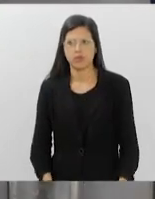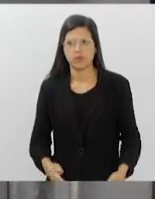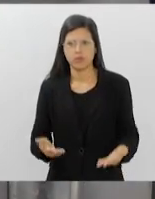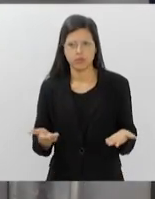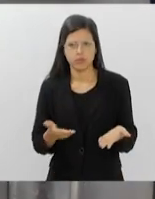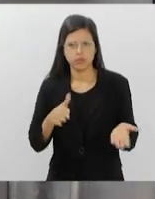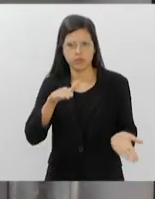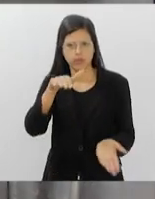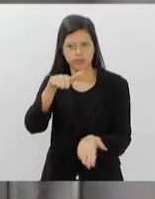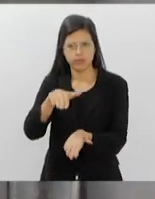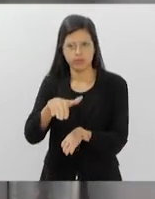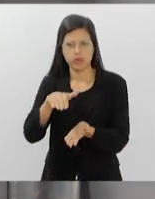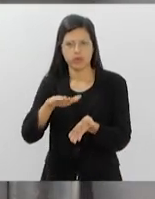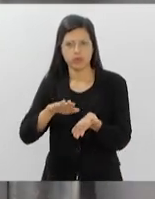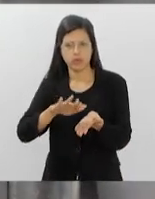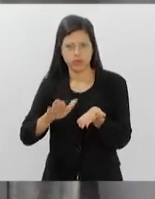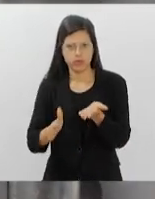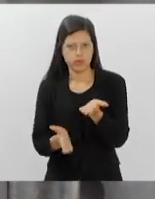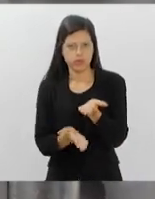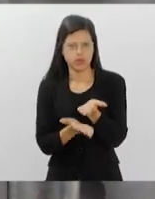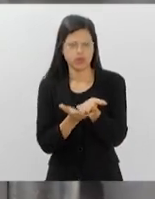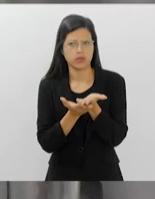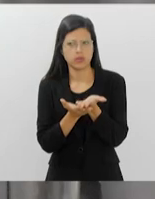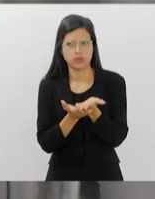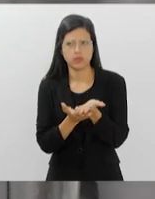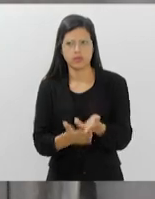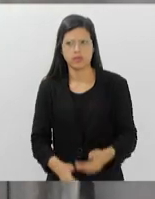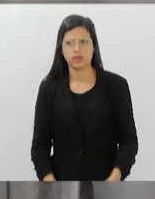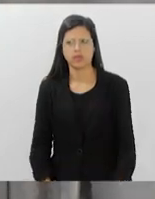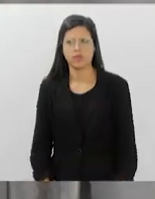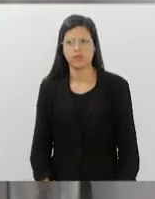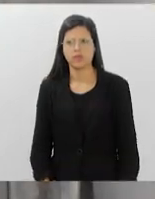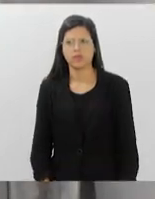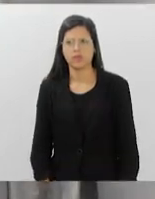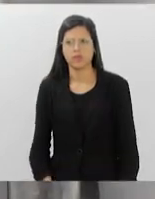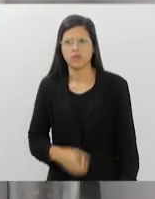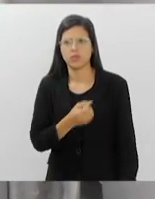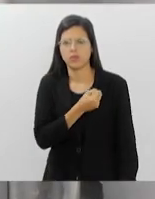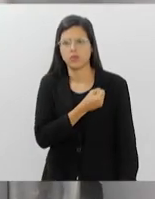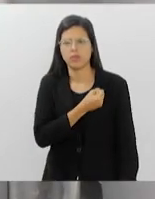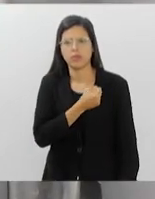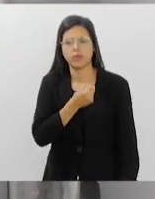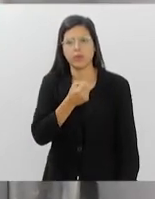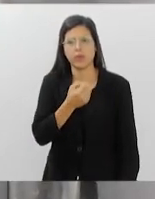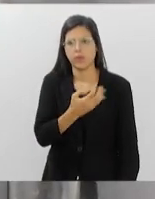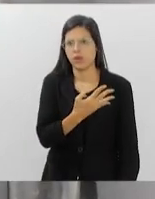de anexação, que vai do 42